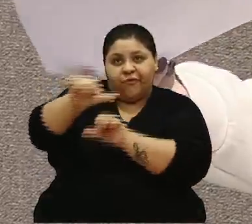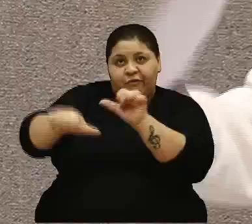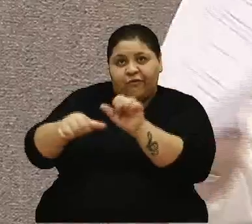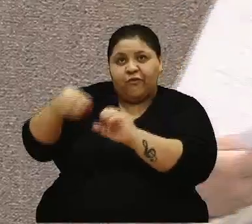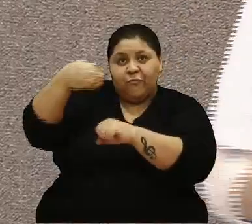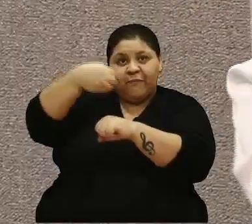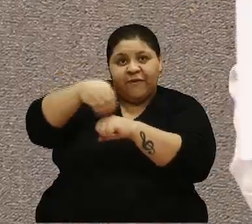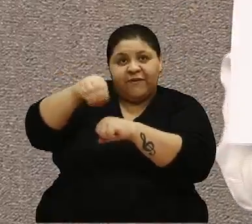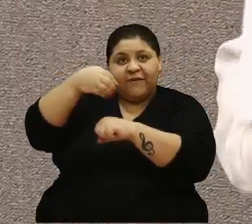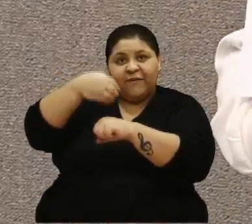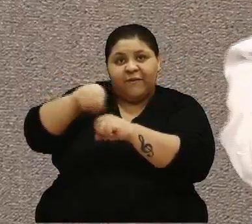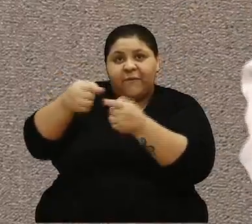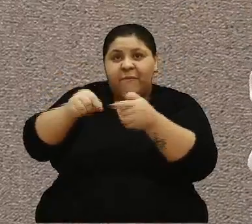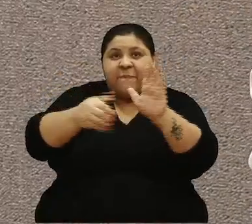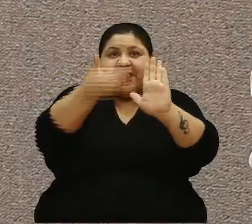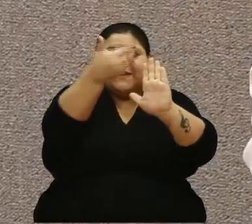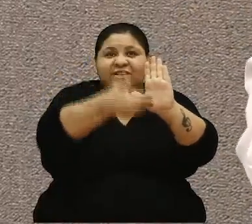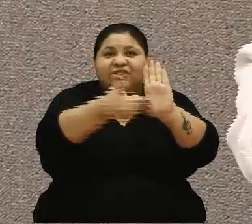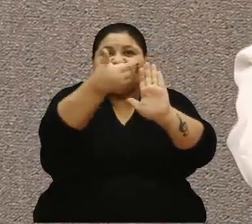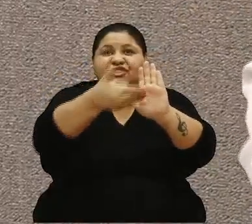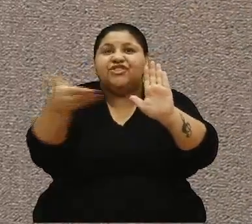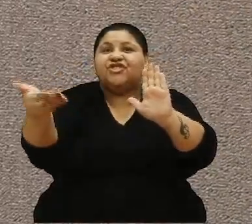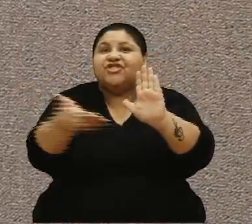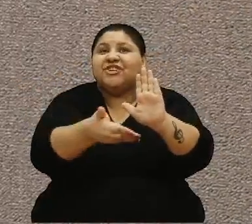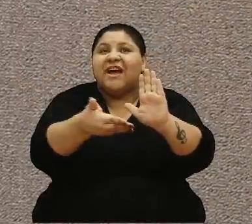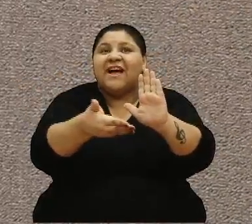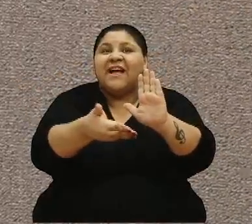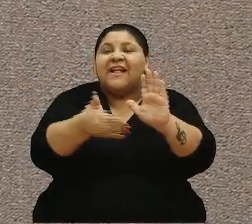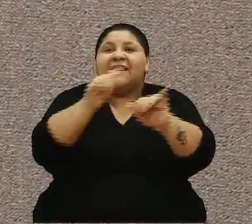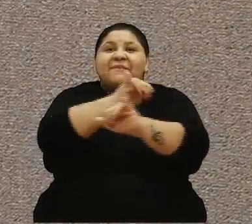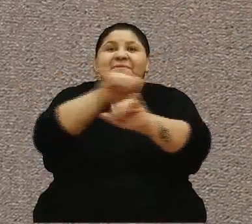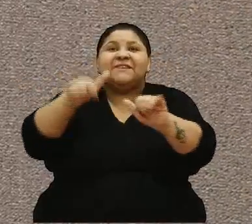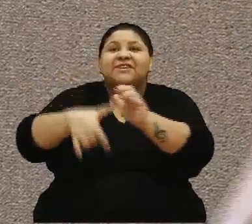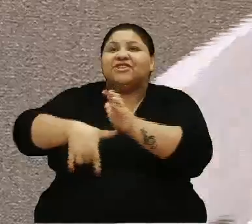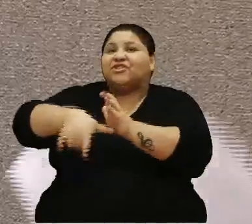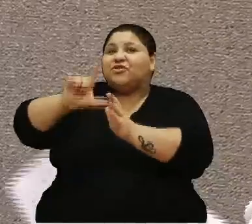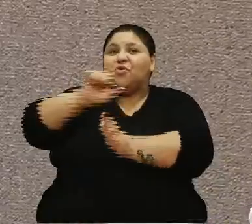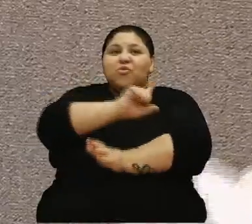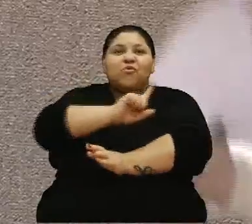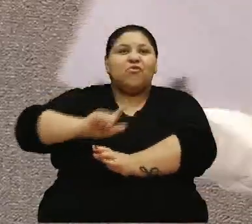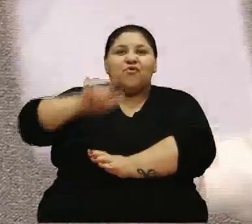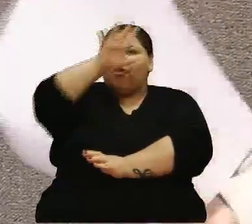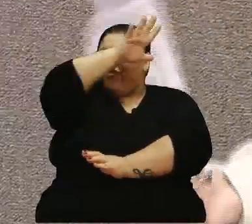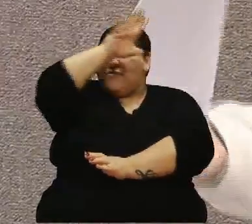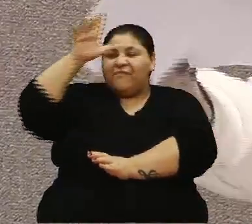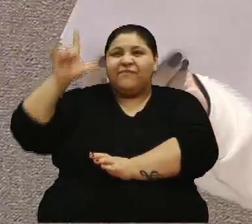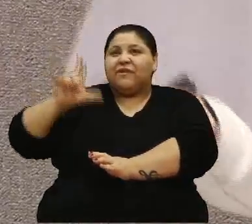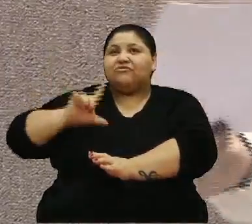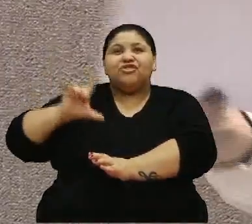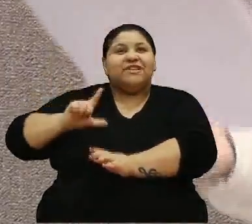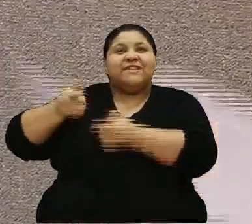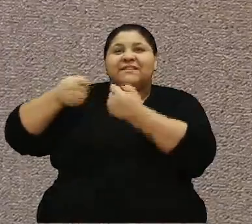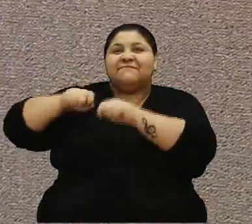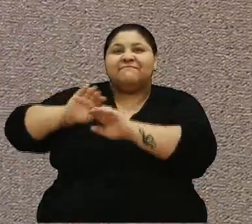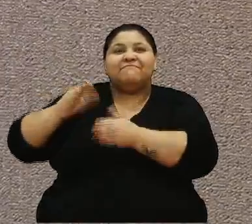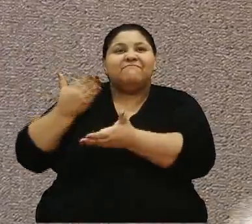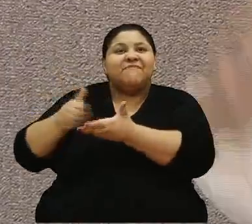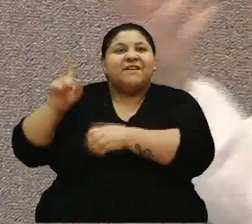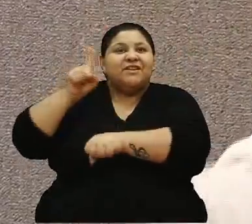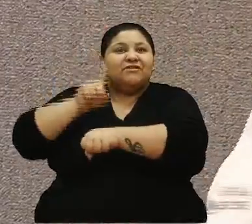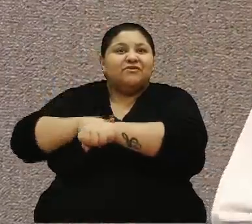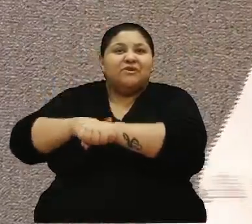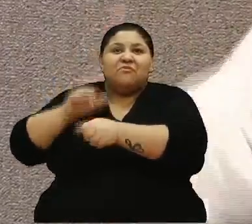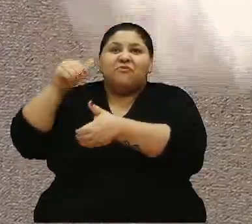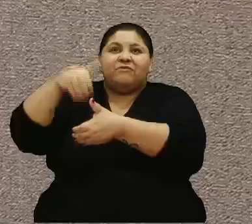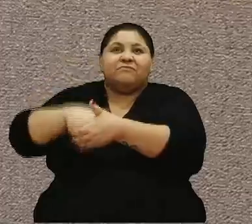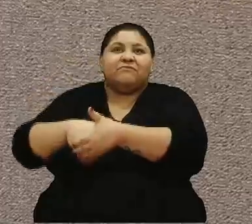sugestão sua, mas isso já era da mensagem retificativa que veio do governo municipal, então ela era desnecessária, a gente perdeu um tempo votando por algo